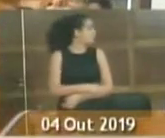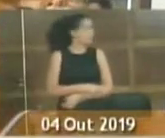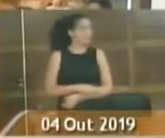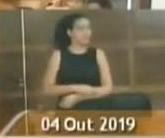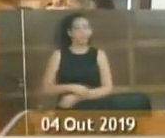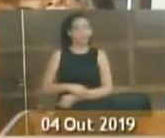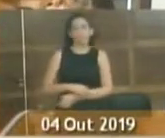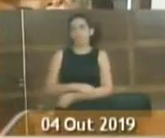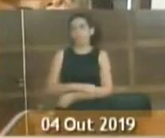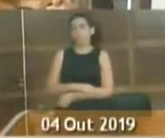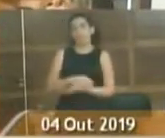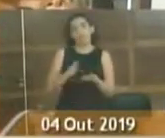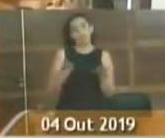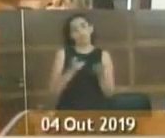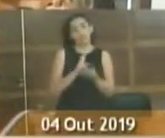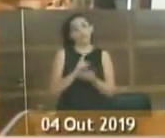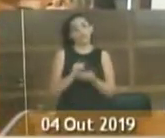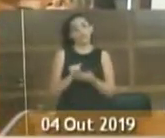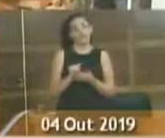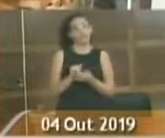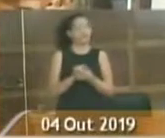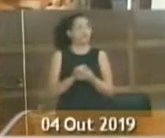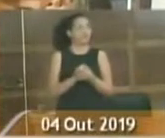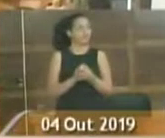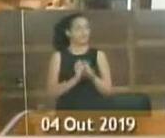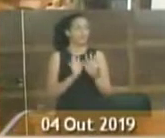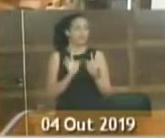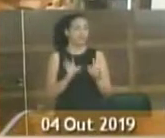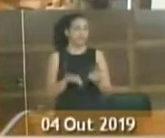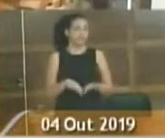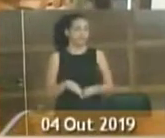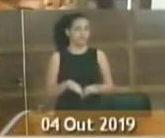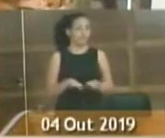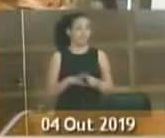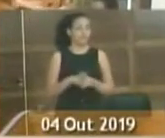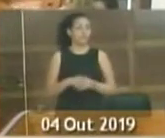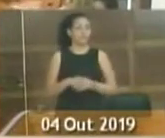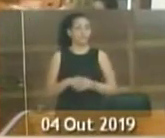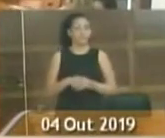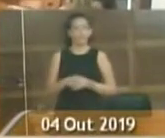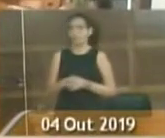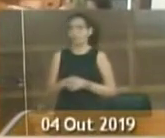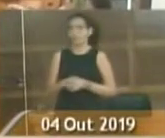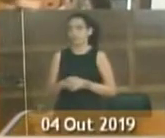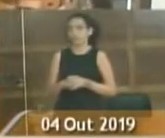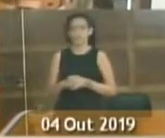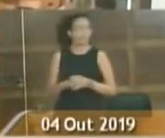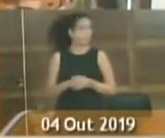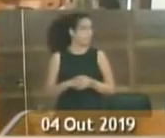Bom, gente, agora nós vamos para as finalizações. Né?